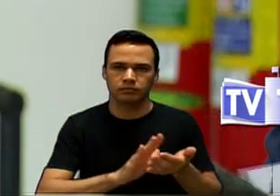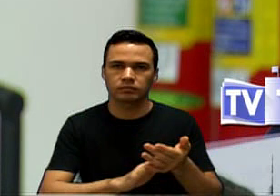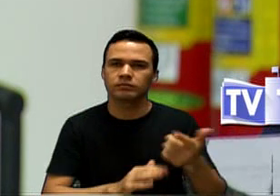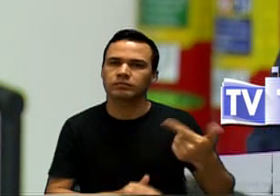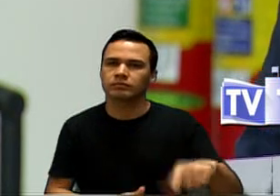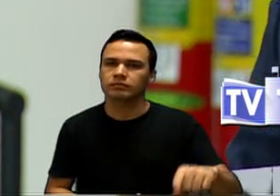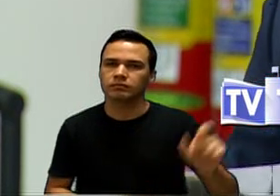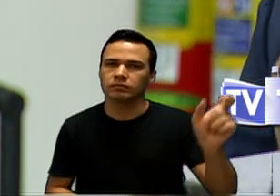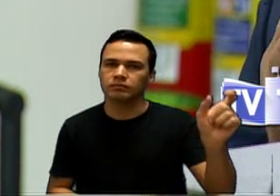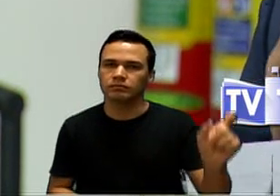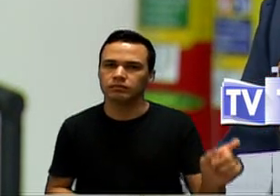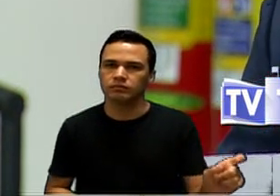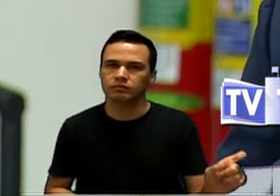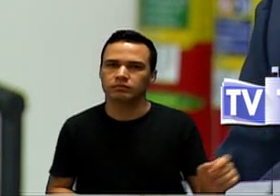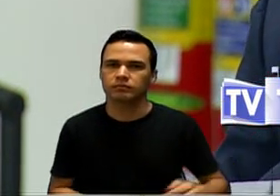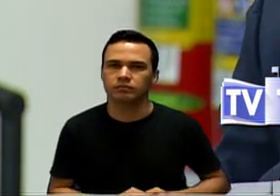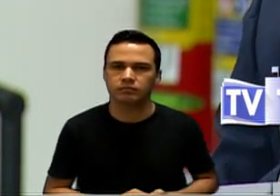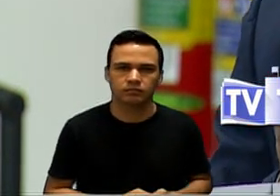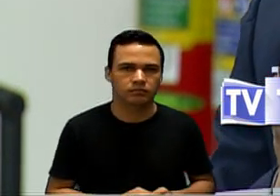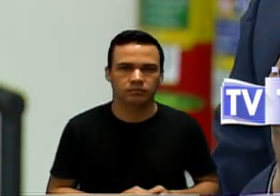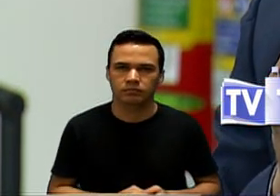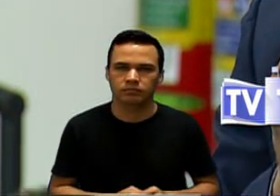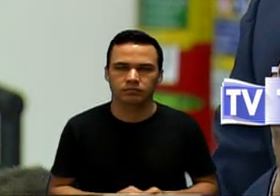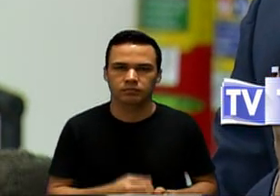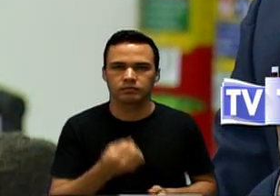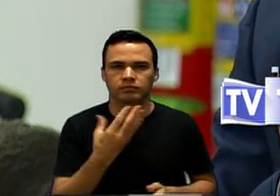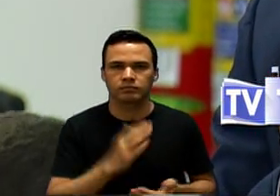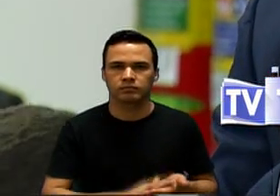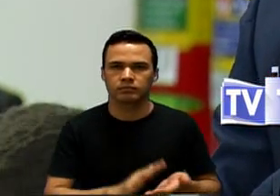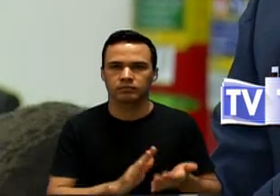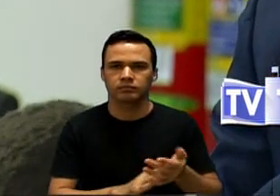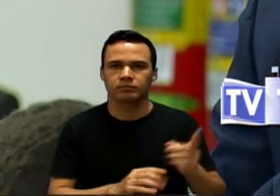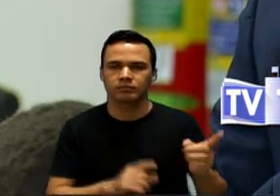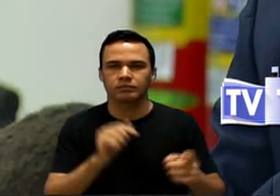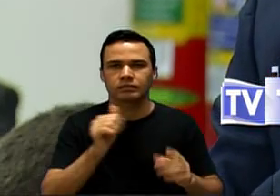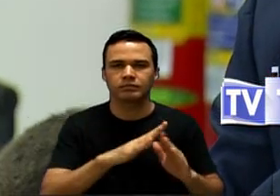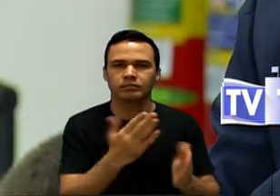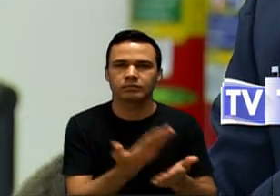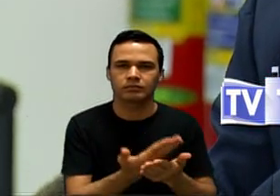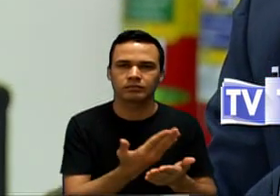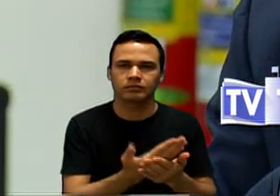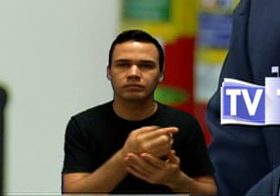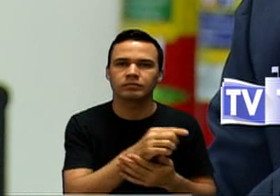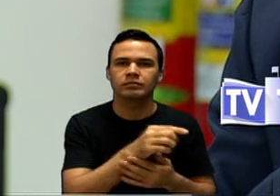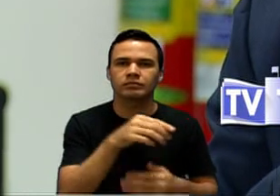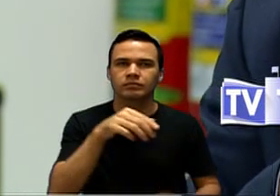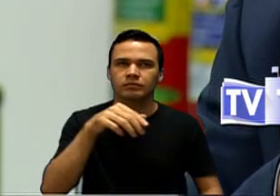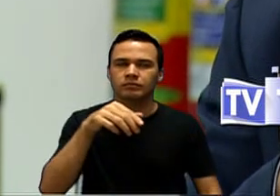também. Olha que bacana esse aqui. Voto de congratulações às educadoras da Escola Municipal,